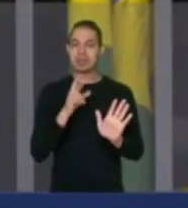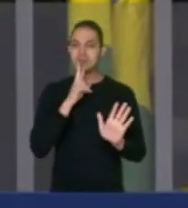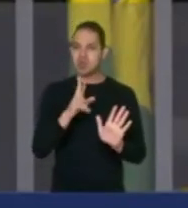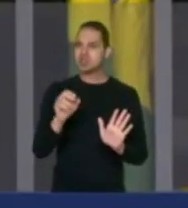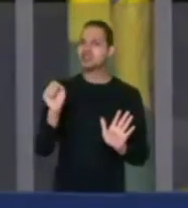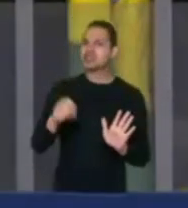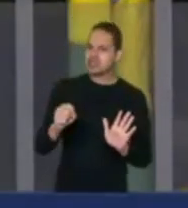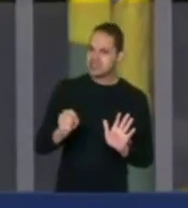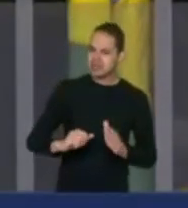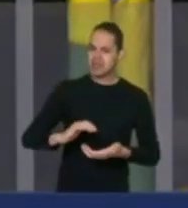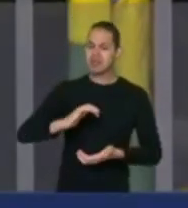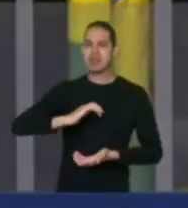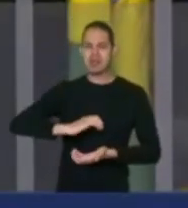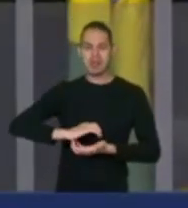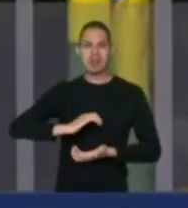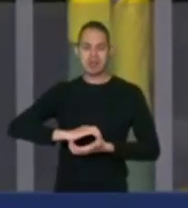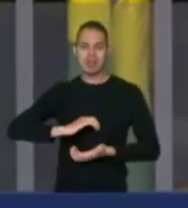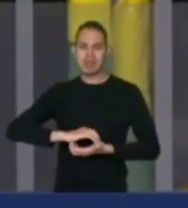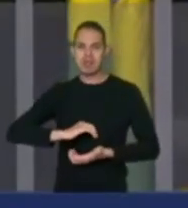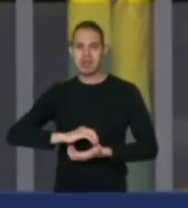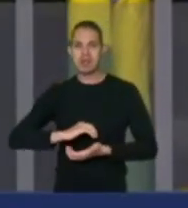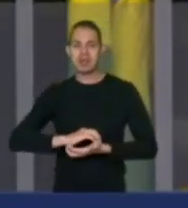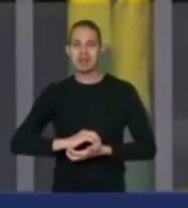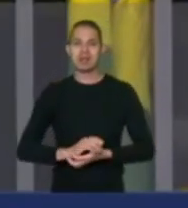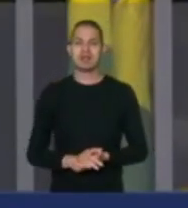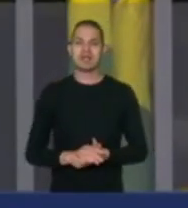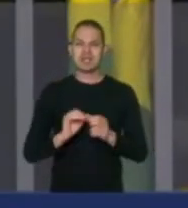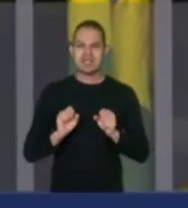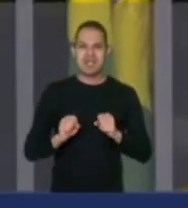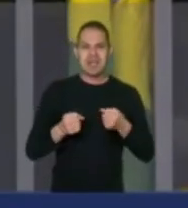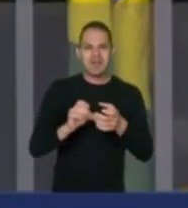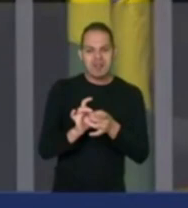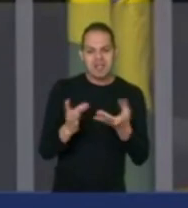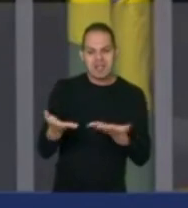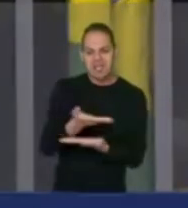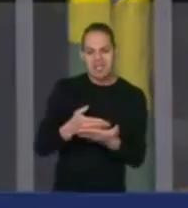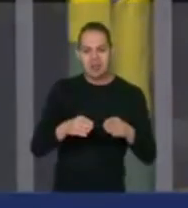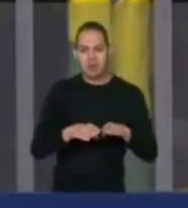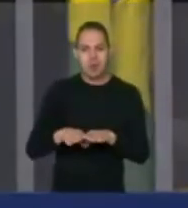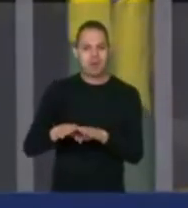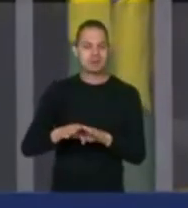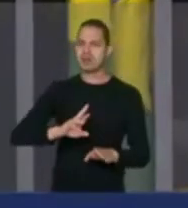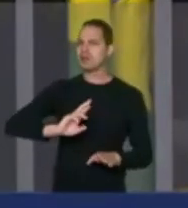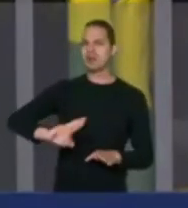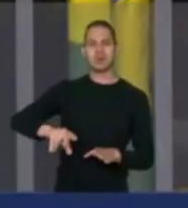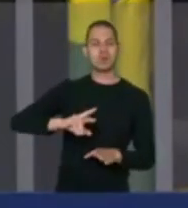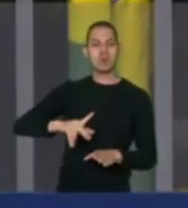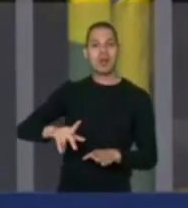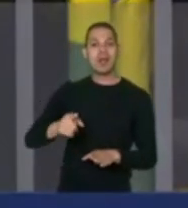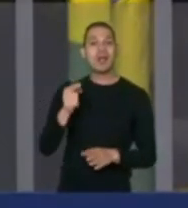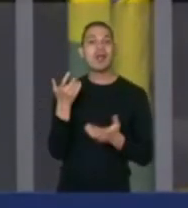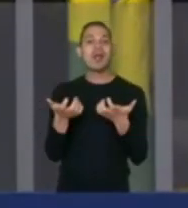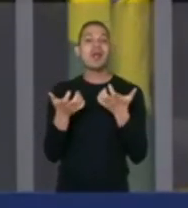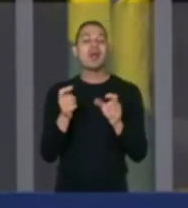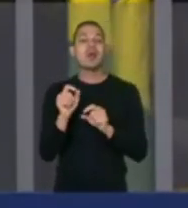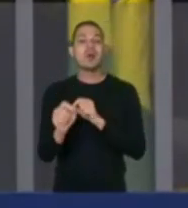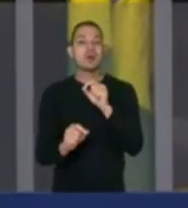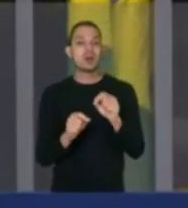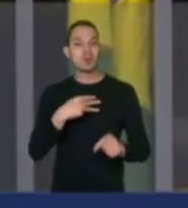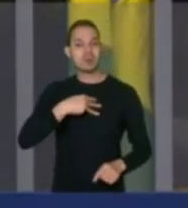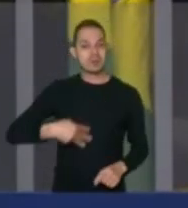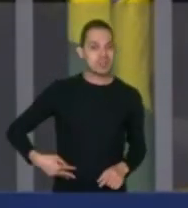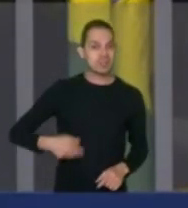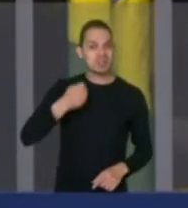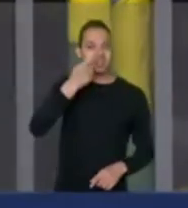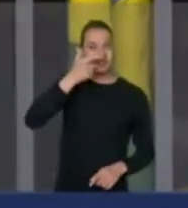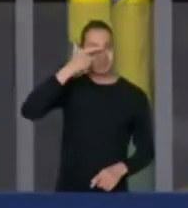está. Aliás, não é para defender a democracia, não. É para supostamente defender o que o ministro